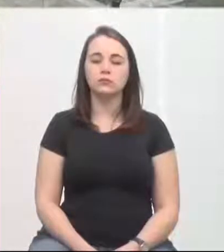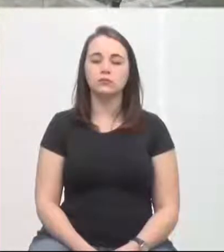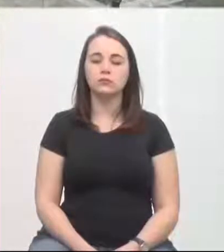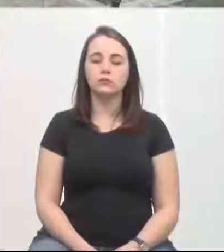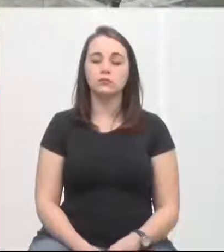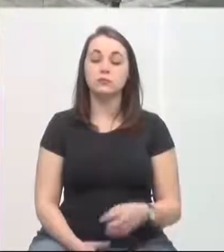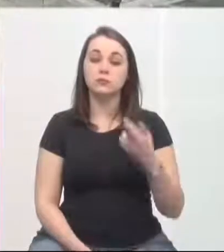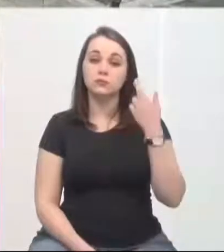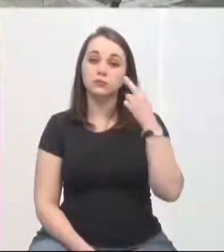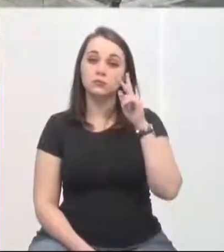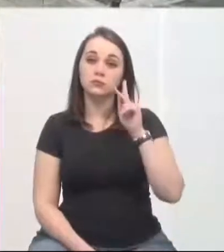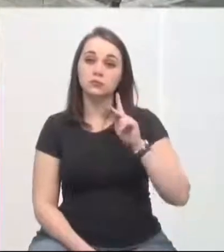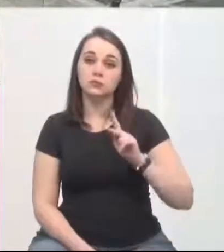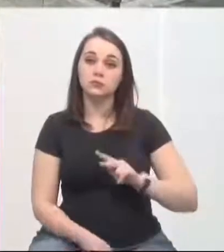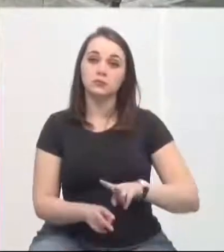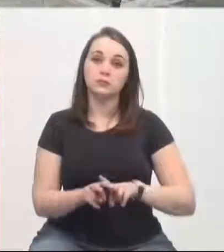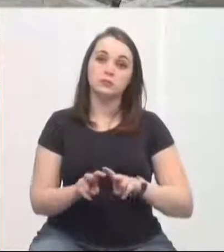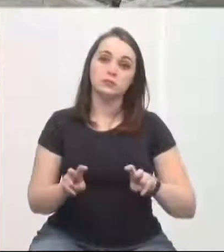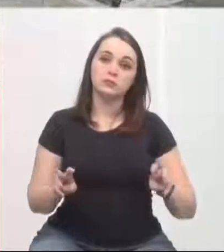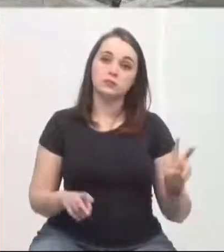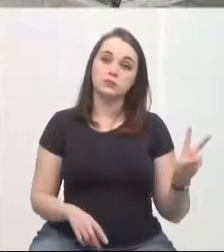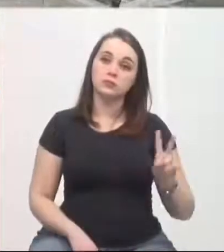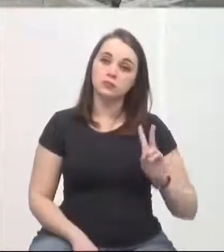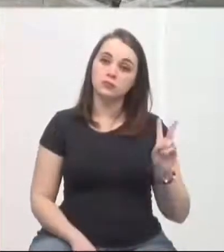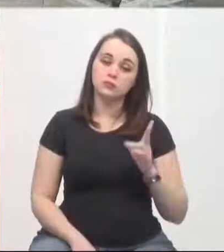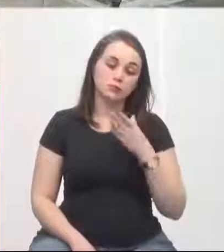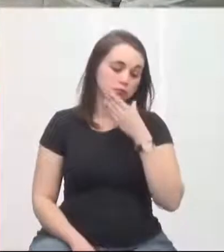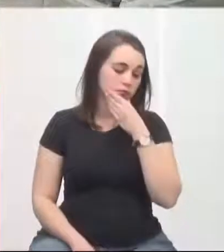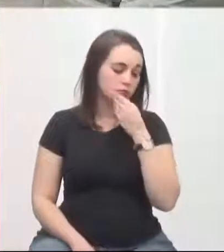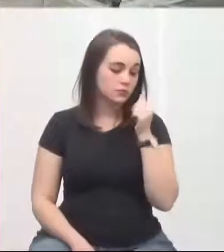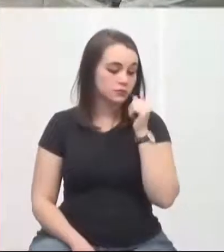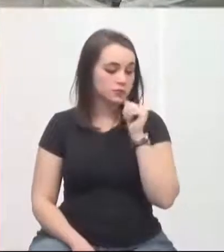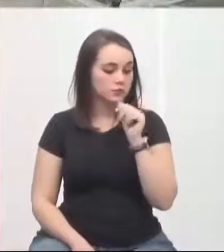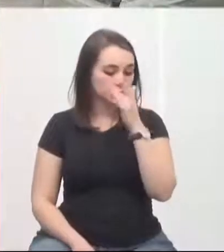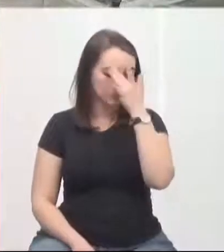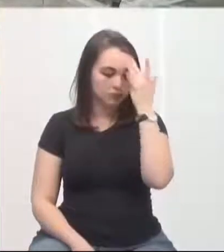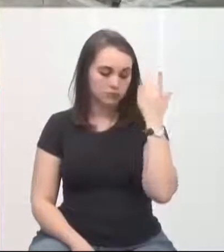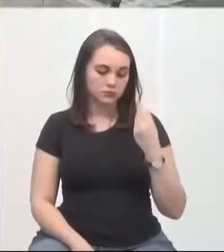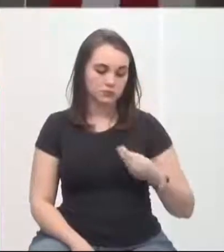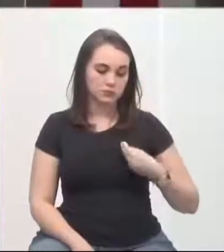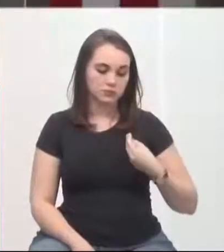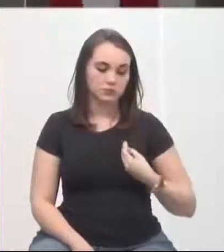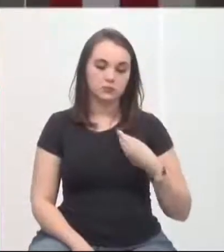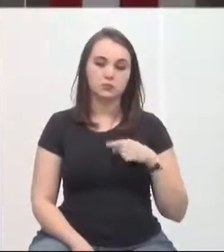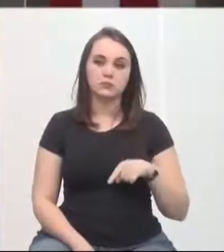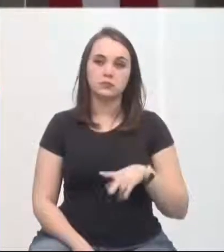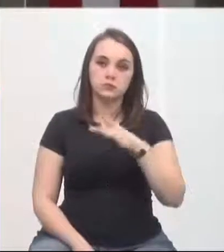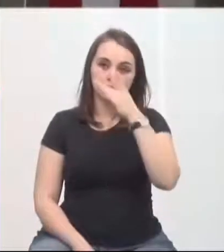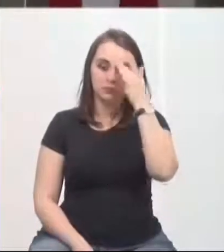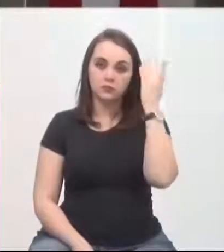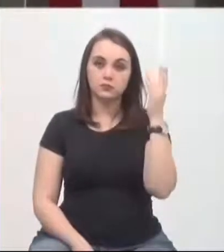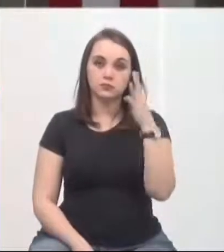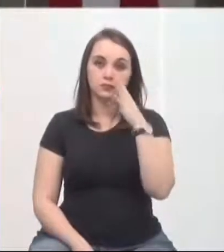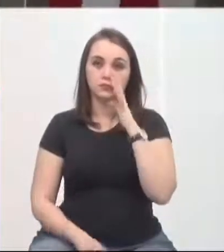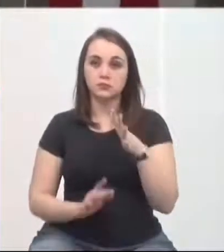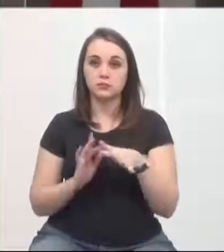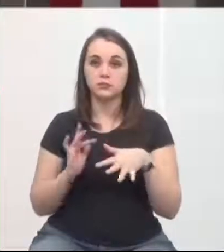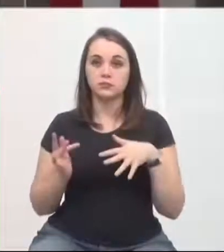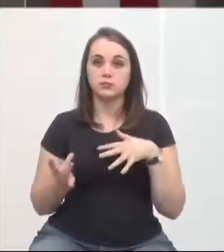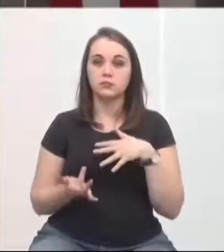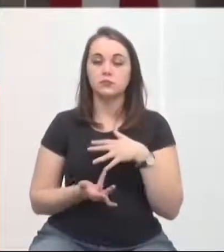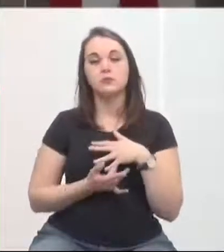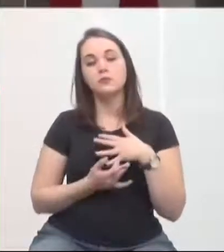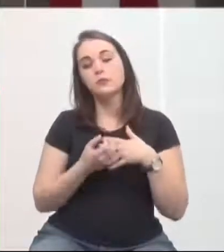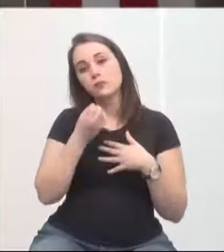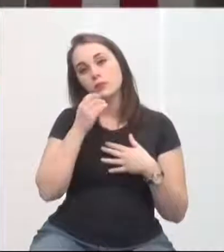Shalom. Senhor presidente, membros da mesa, senhores vereadores, vereadoras, público presente, pessoal que nos acompanha pelas redes sociais,